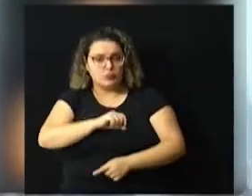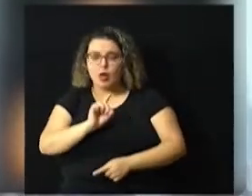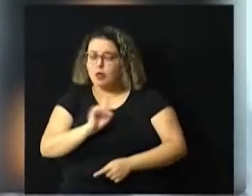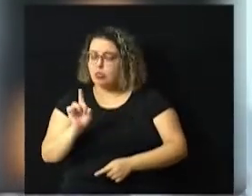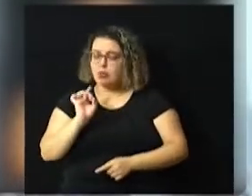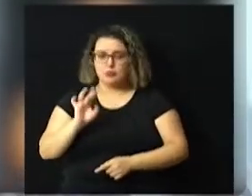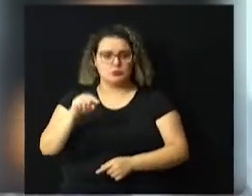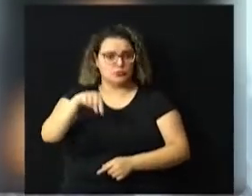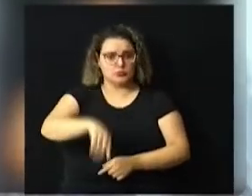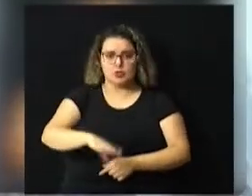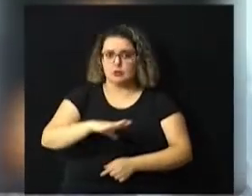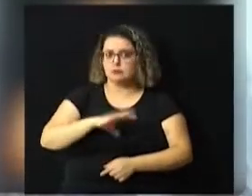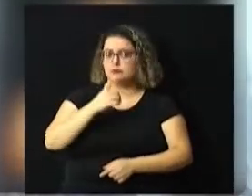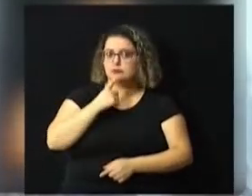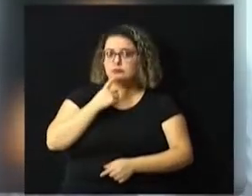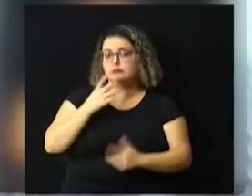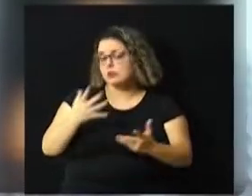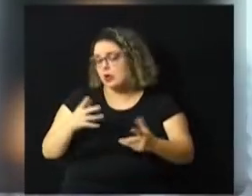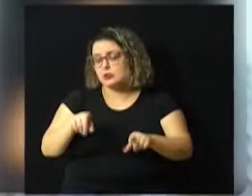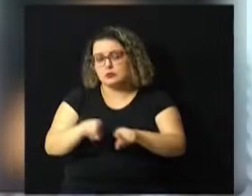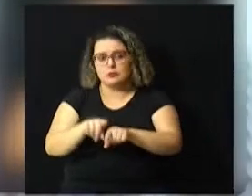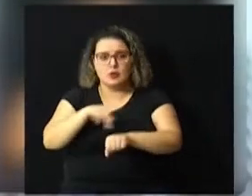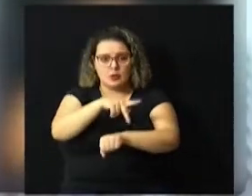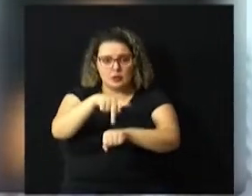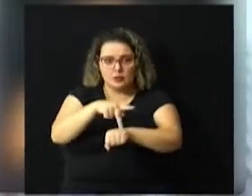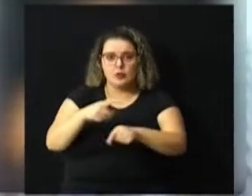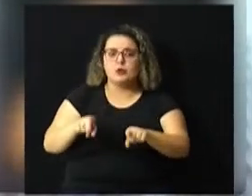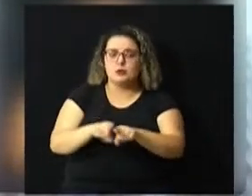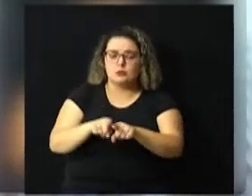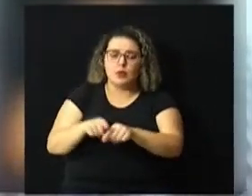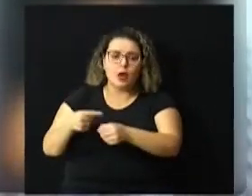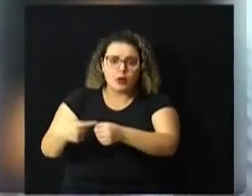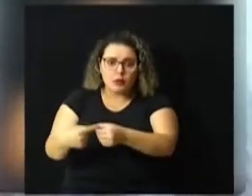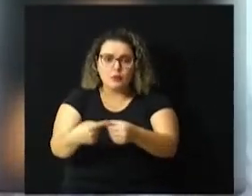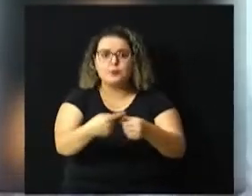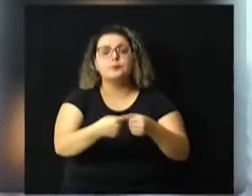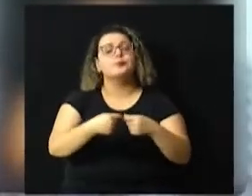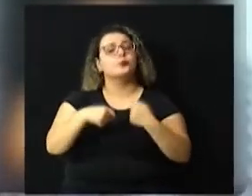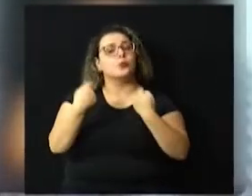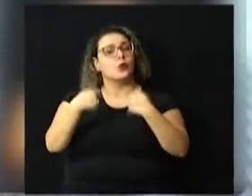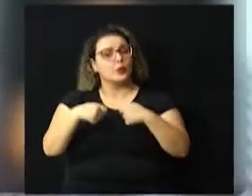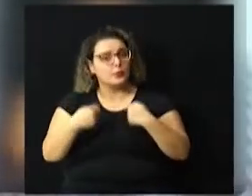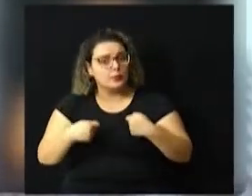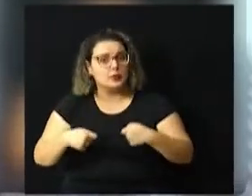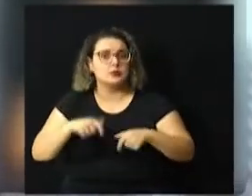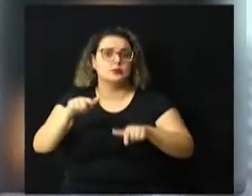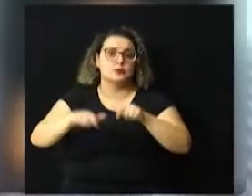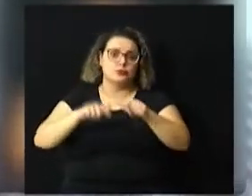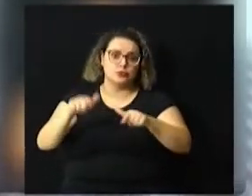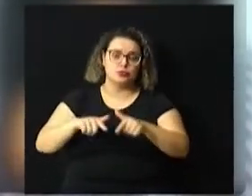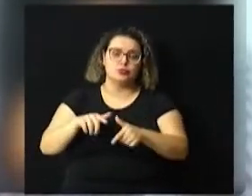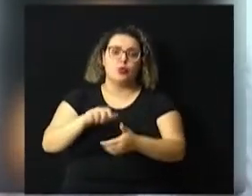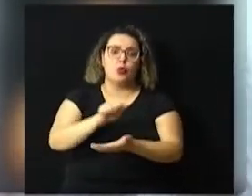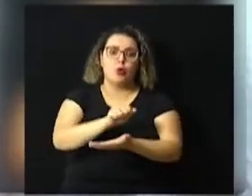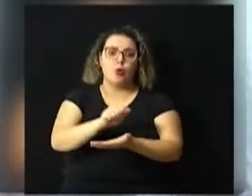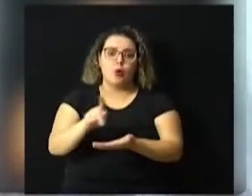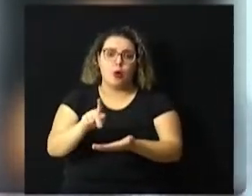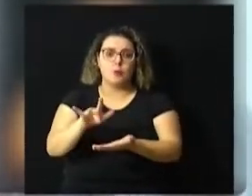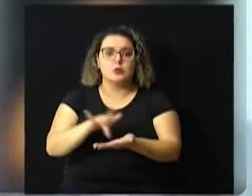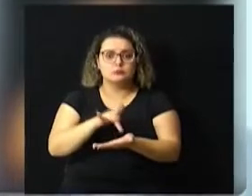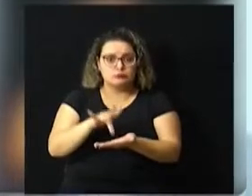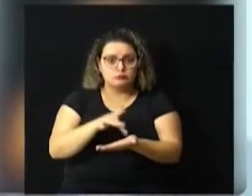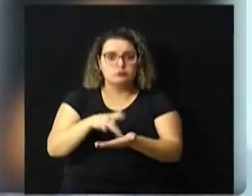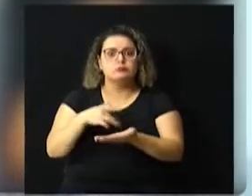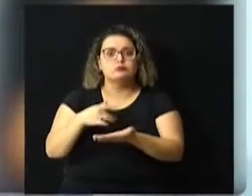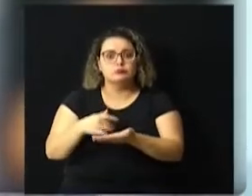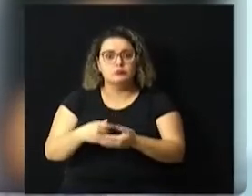cidade de Campinas, mas do país todo, da nossa região metropolitana, que dependem do trabalho com aplicativo de transporte